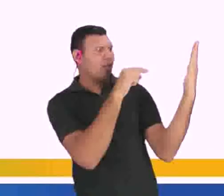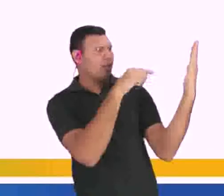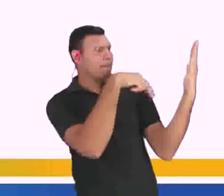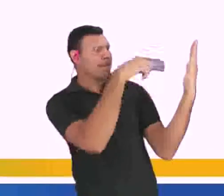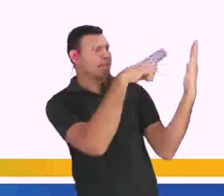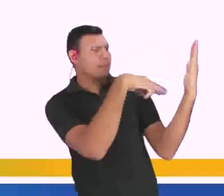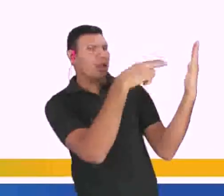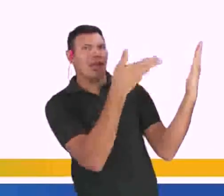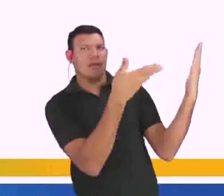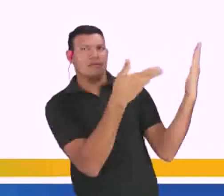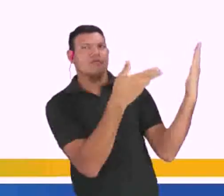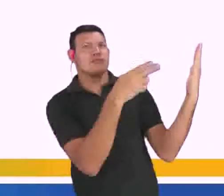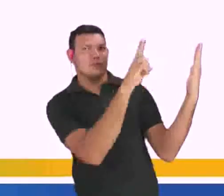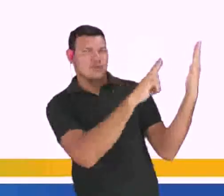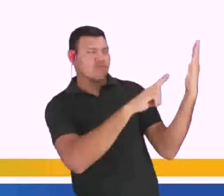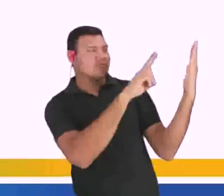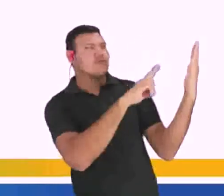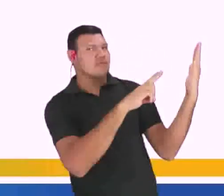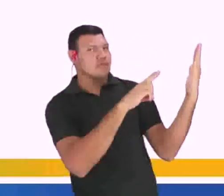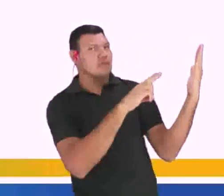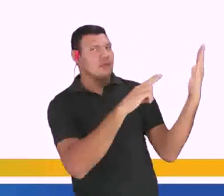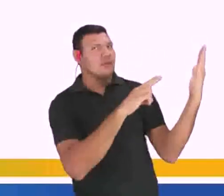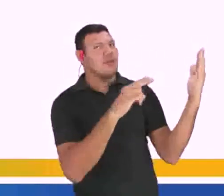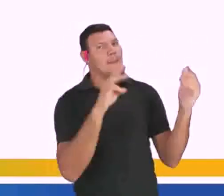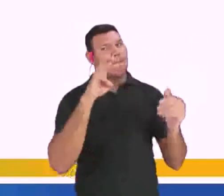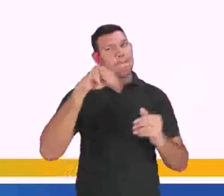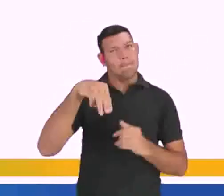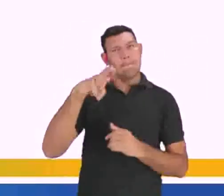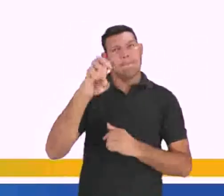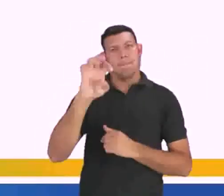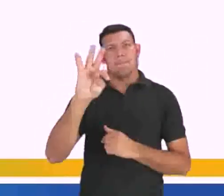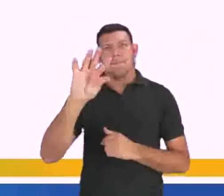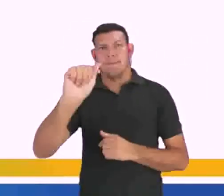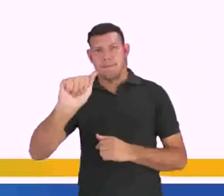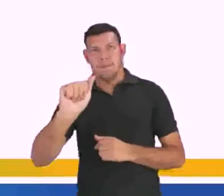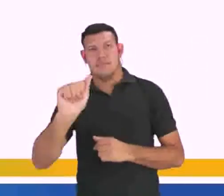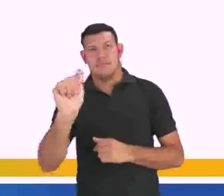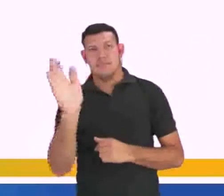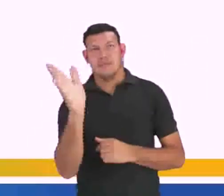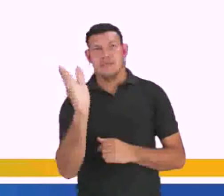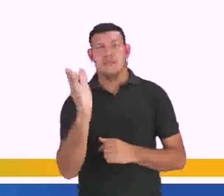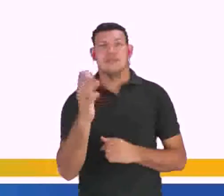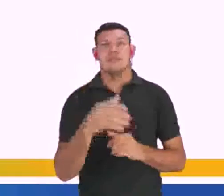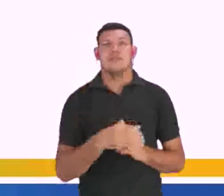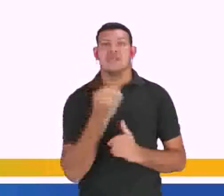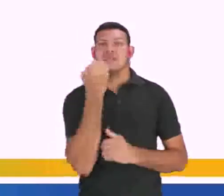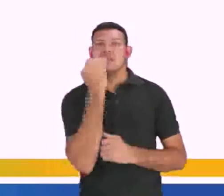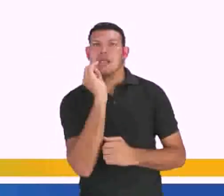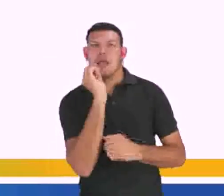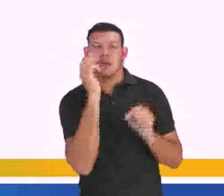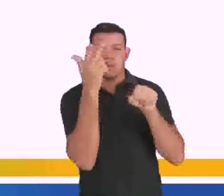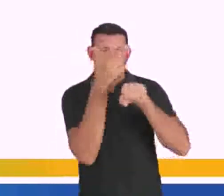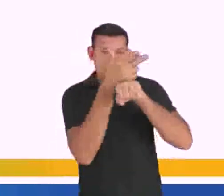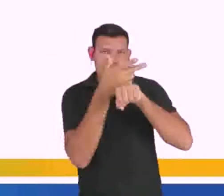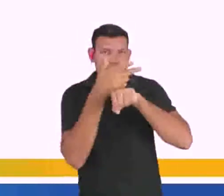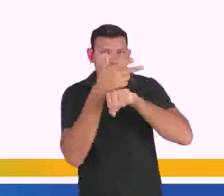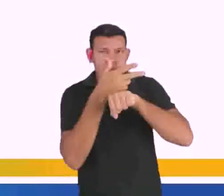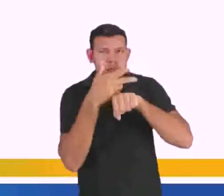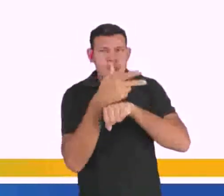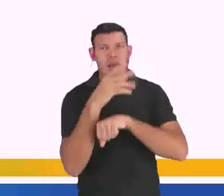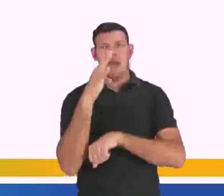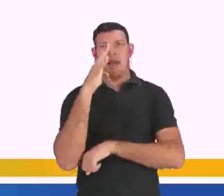entendem? Então essa pintura, ela utiliza da metalinguagem, como vocês podem ver. Se a gente estivesse vendo um